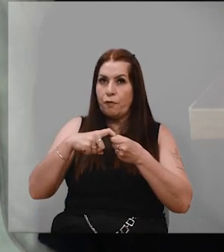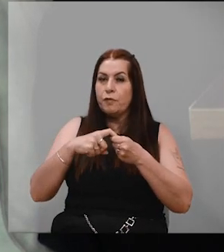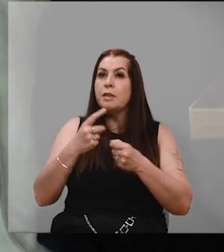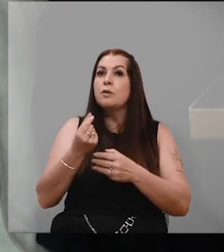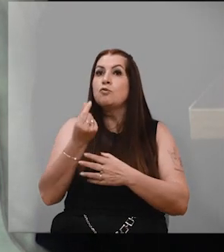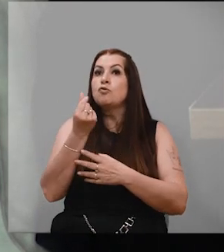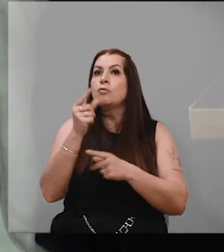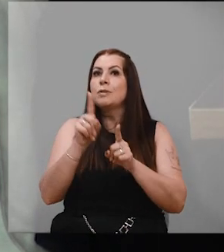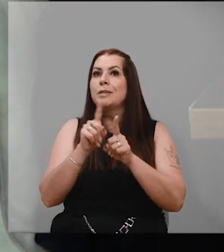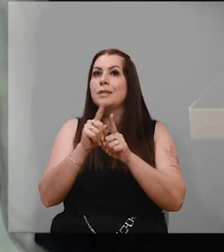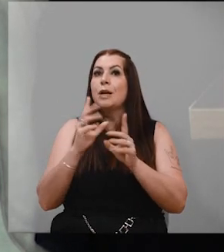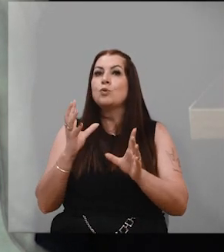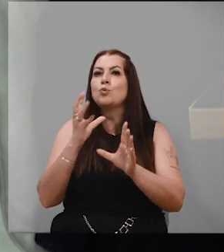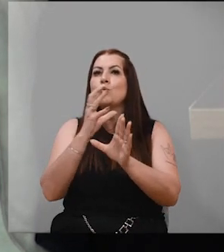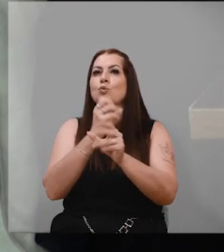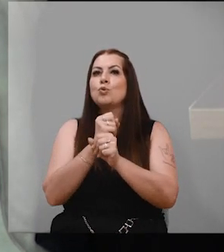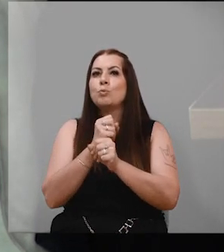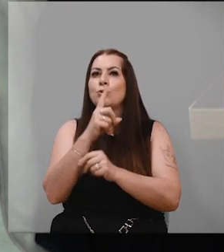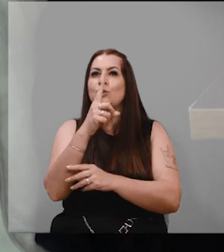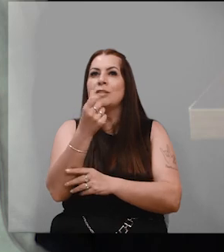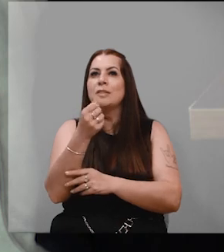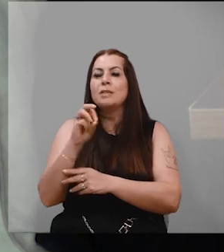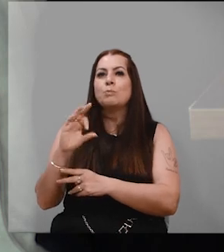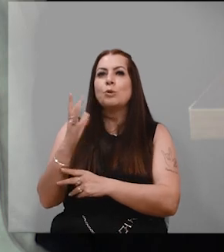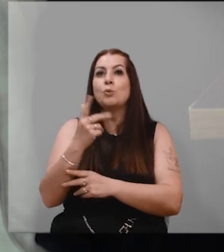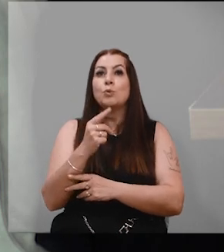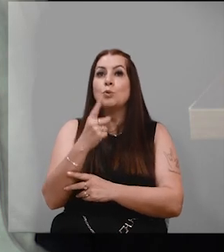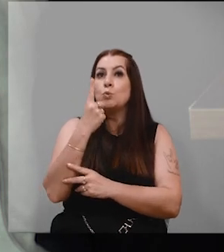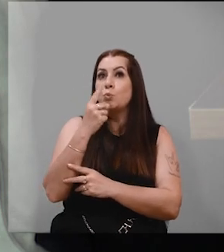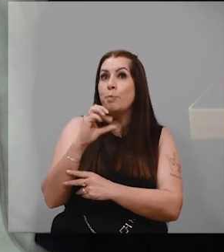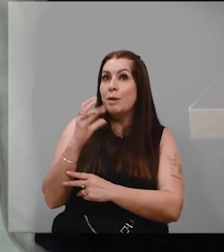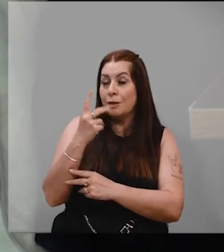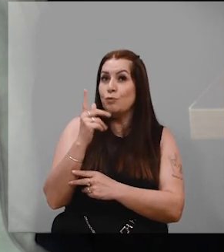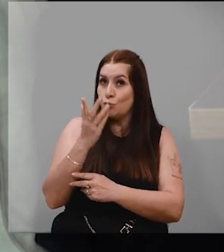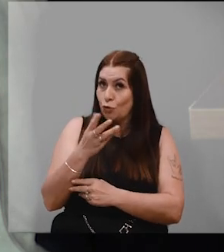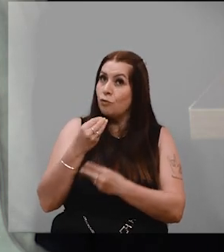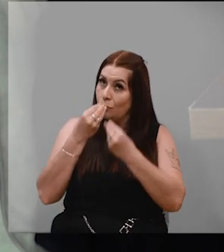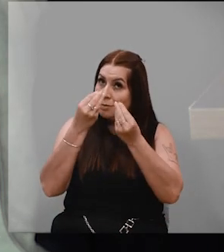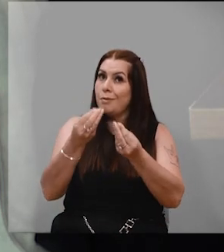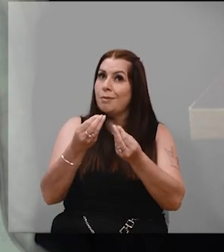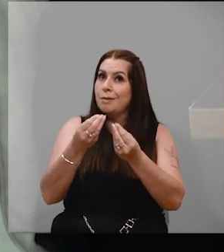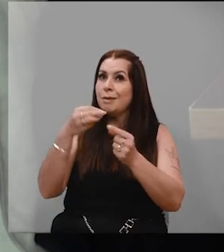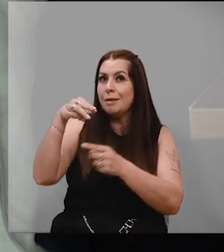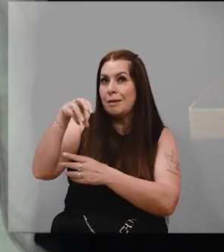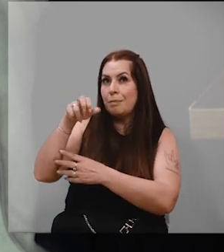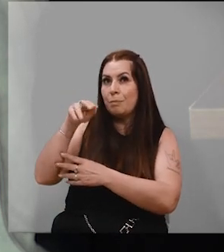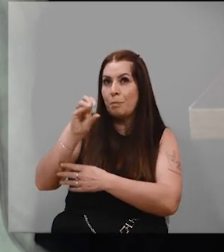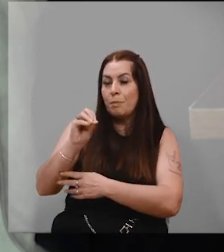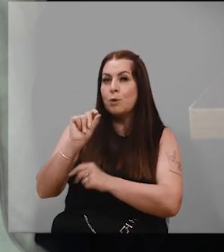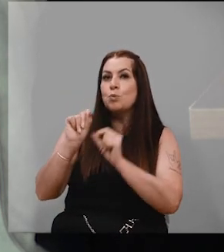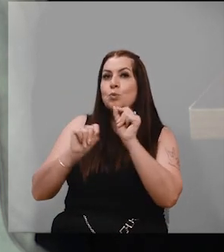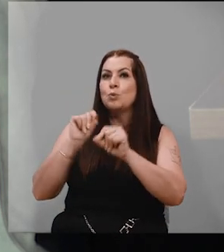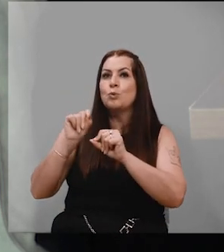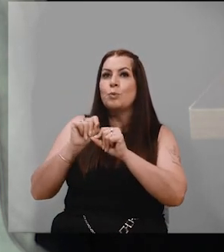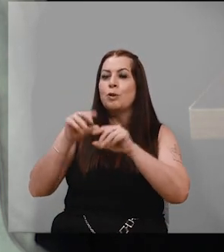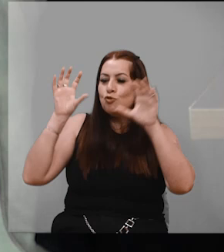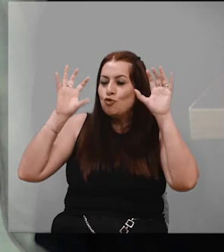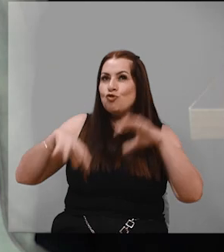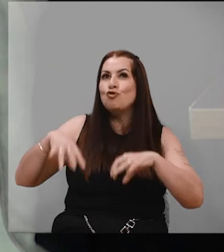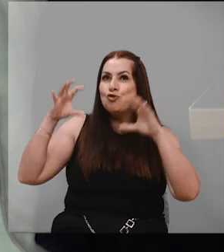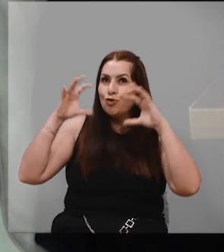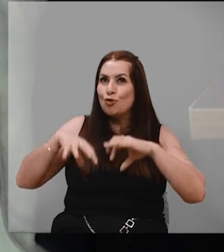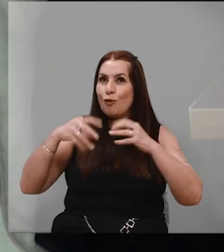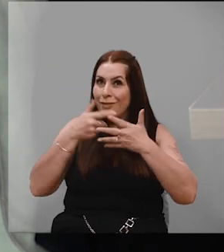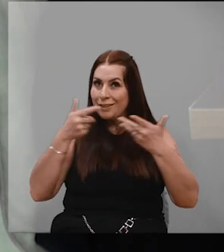devolver dinheiro. Então, se somou aí um número de 16 milhões, sendo que 1 milhão já tinha sido entregue lá em maio, em função